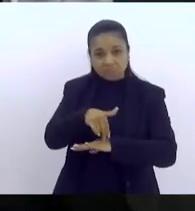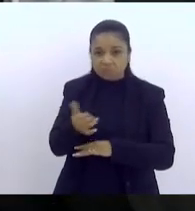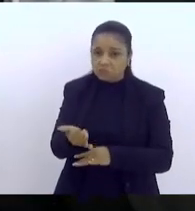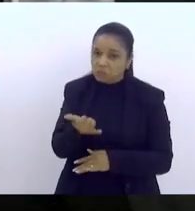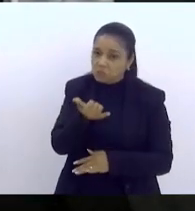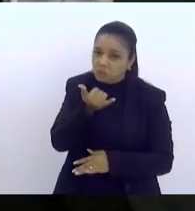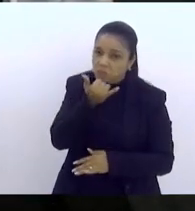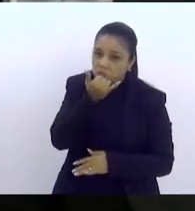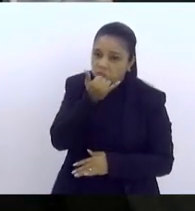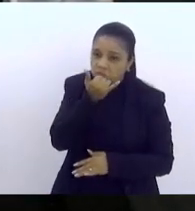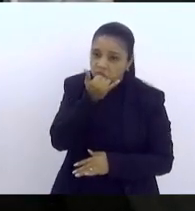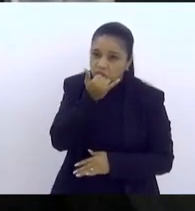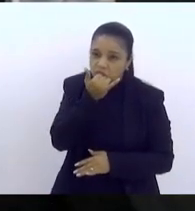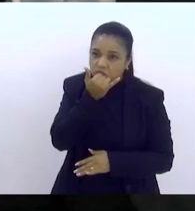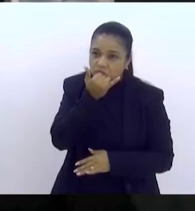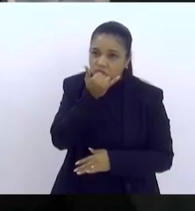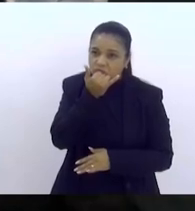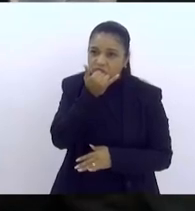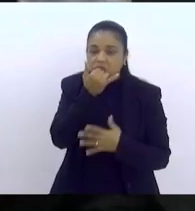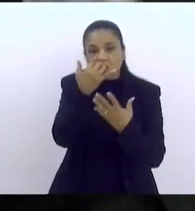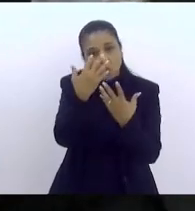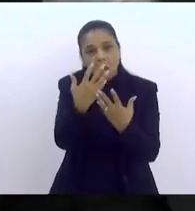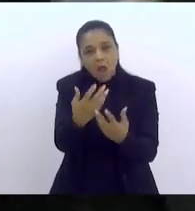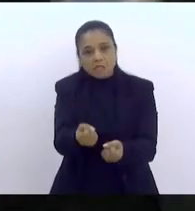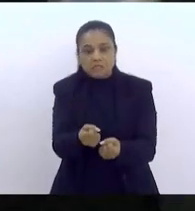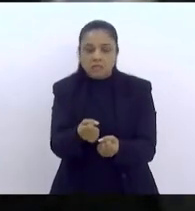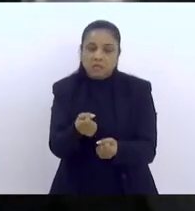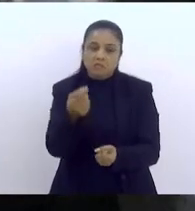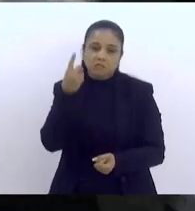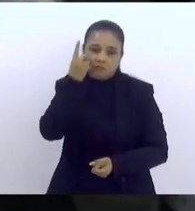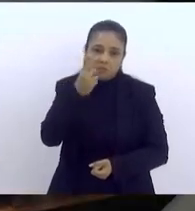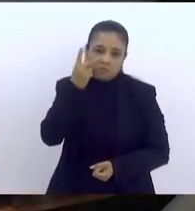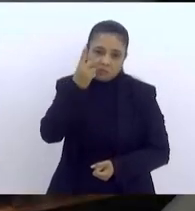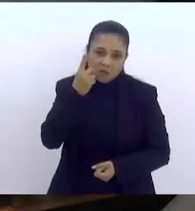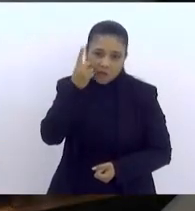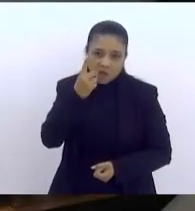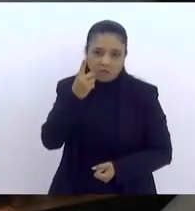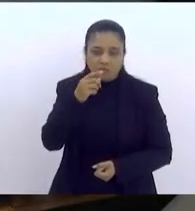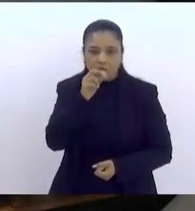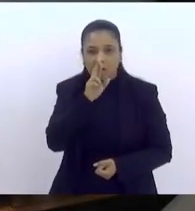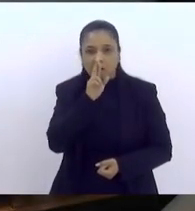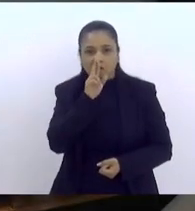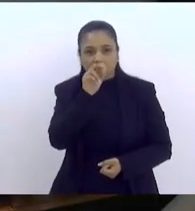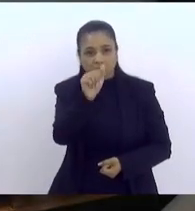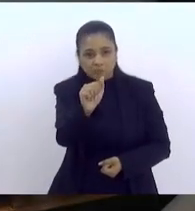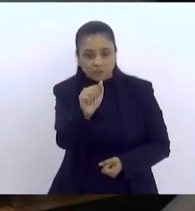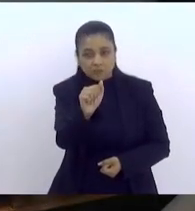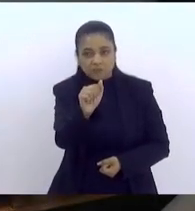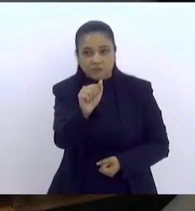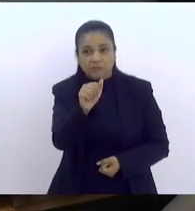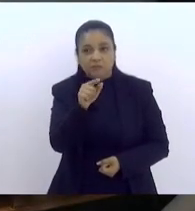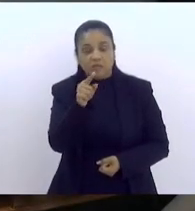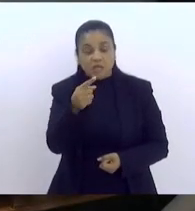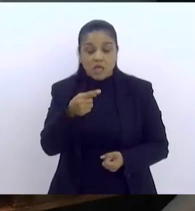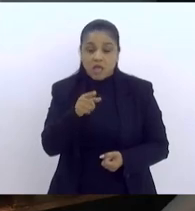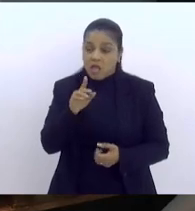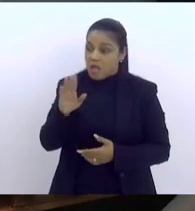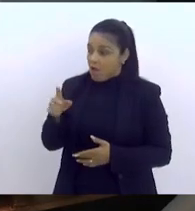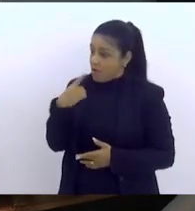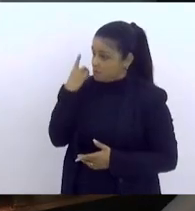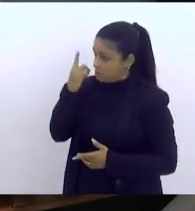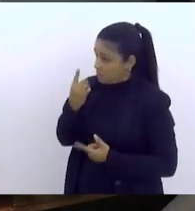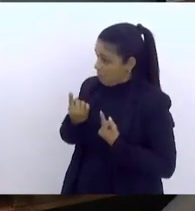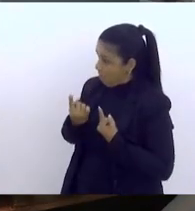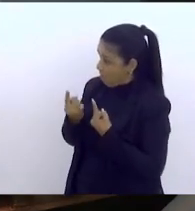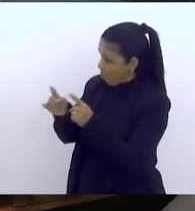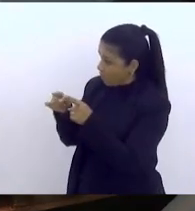se desculpou, eu quero aceitar o seu argumento, deputado. Deputado Ottoni, Vossa Excelência foi provocado para